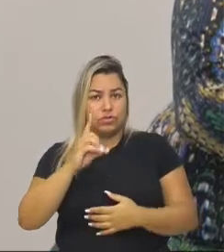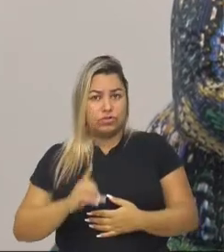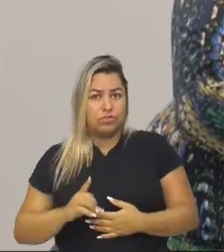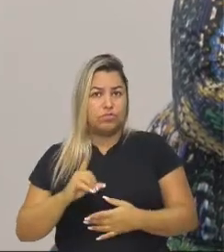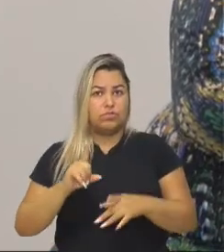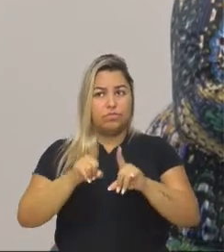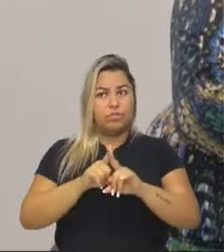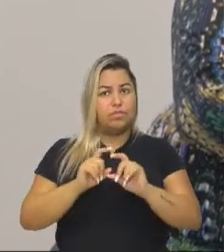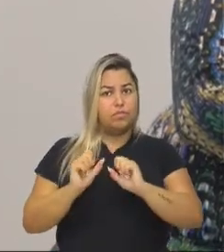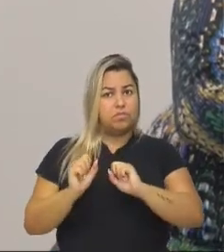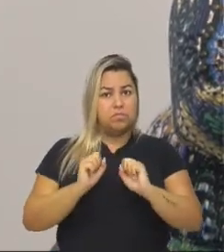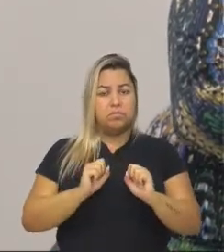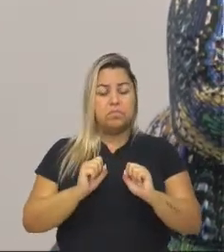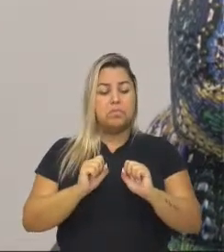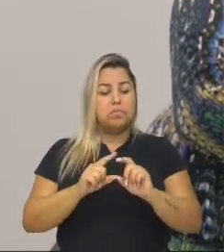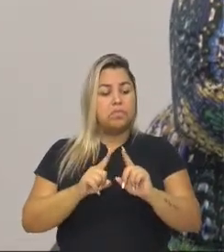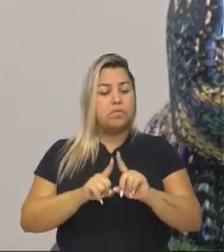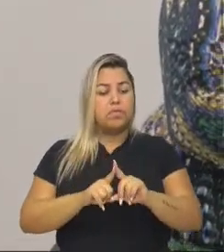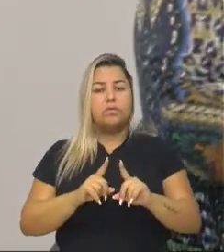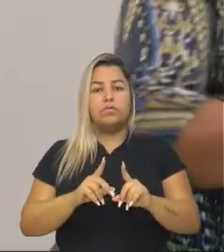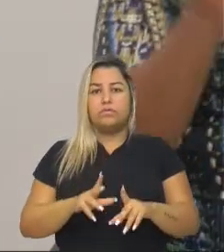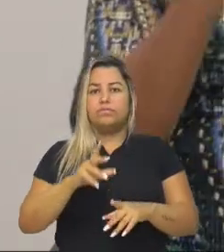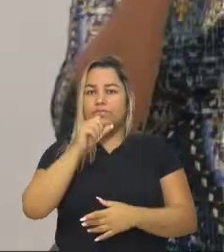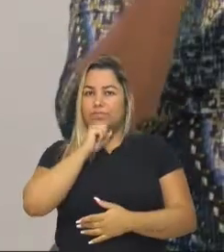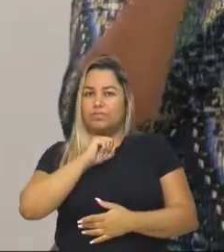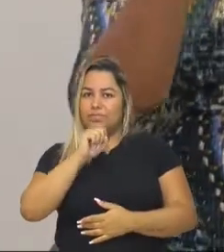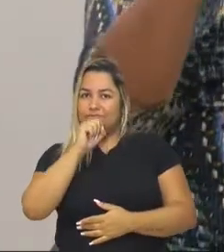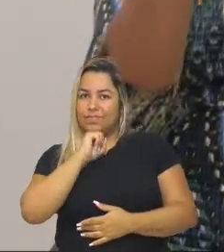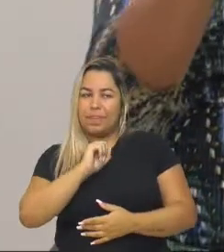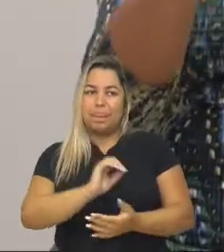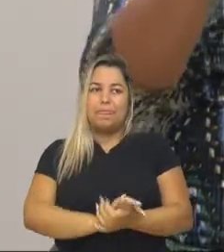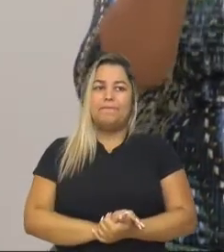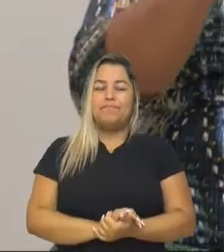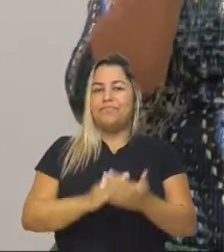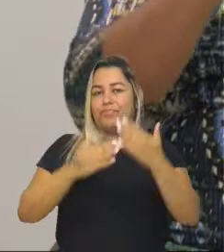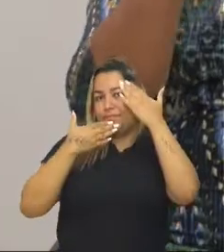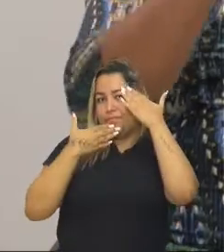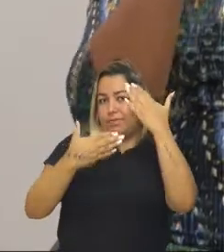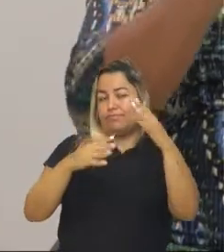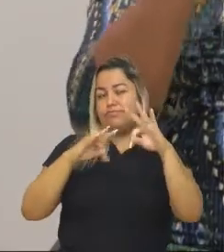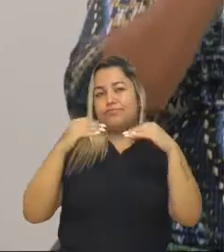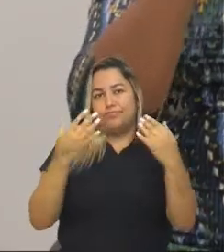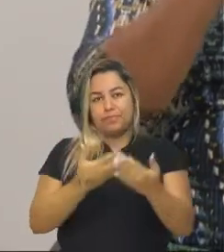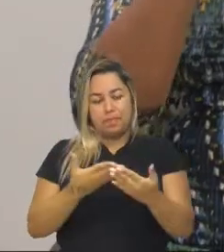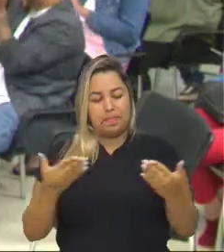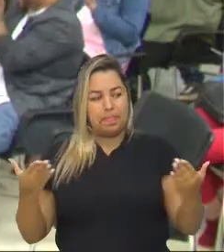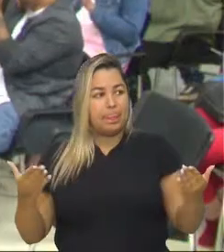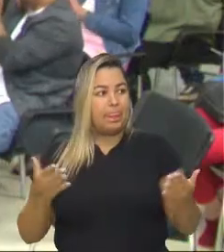potência. Então, que envelheçamos, pessoas trans. Muito obrigada a todo mundo.